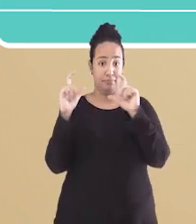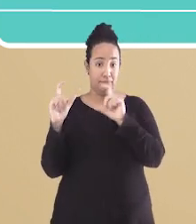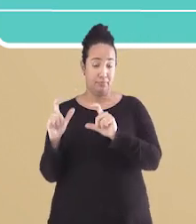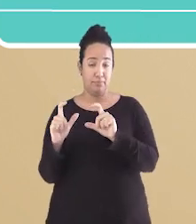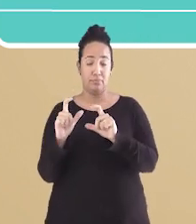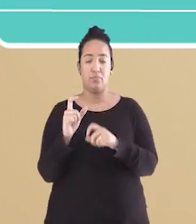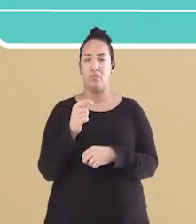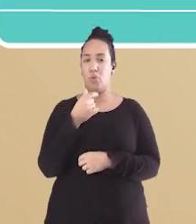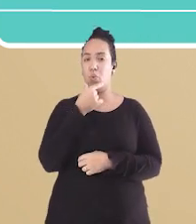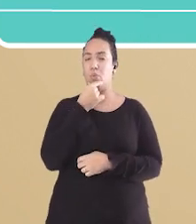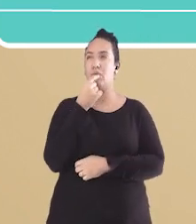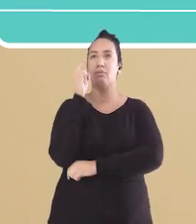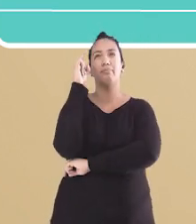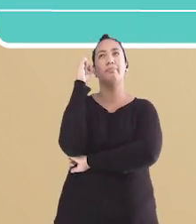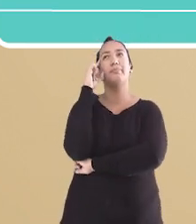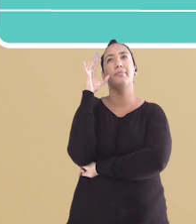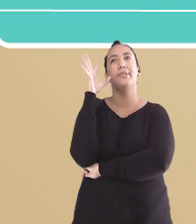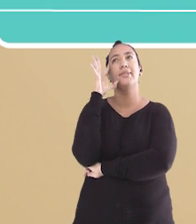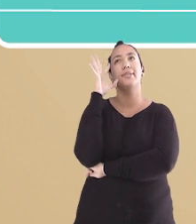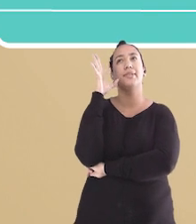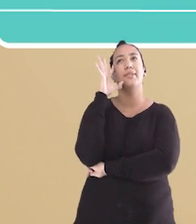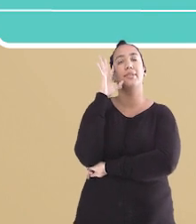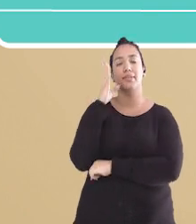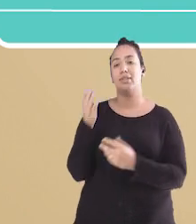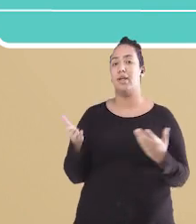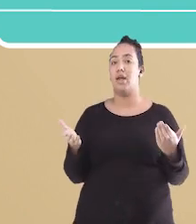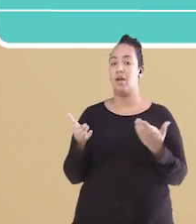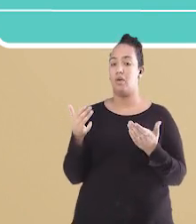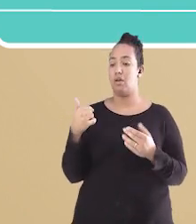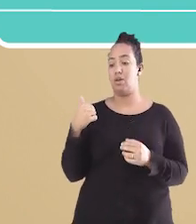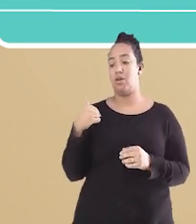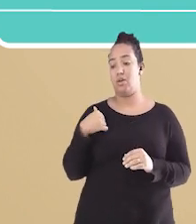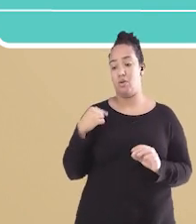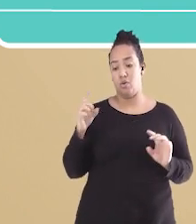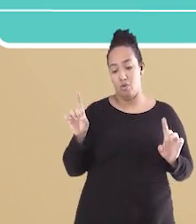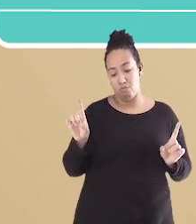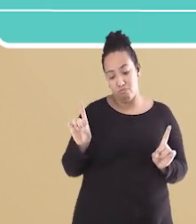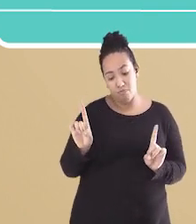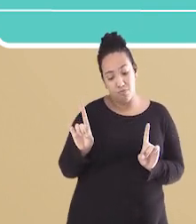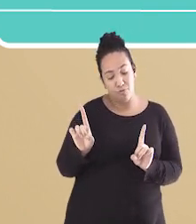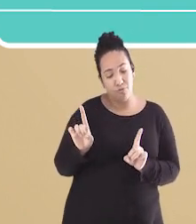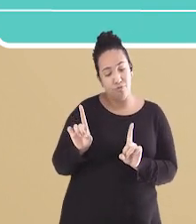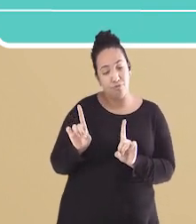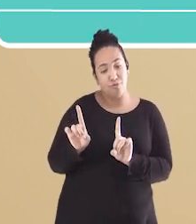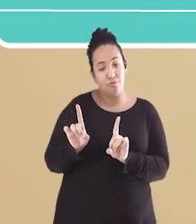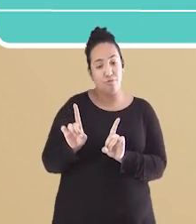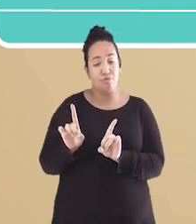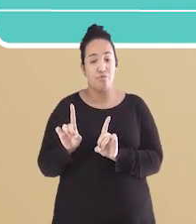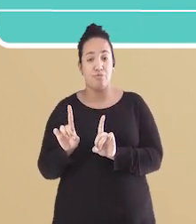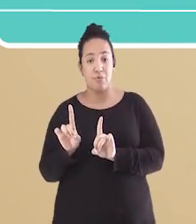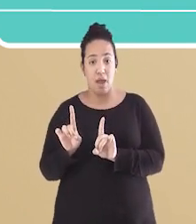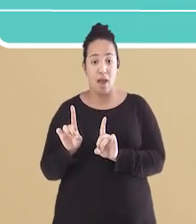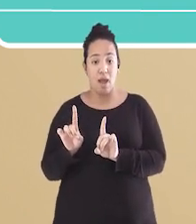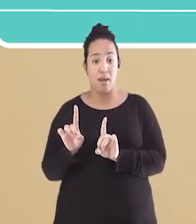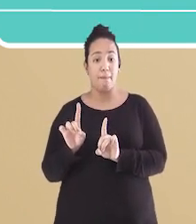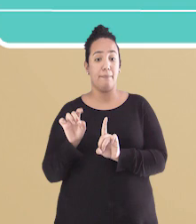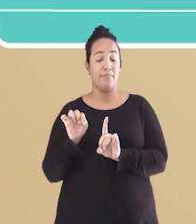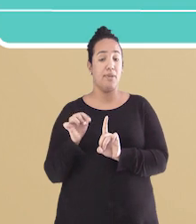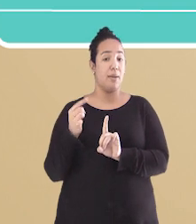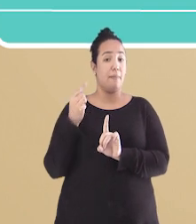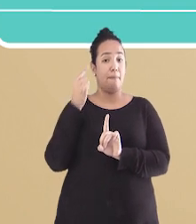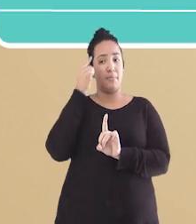ele pensa: "Agora é só me aproximar devagarinho e..." Seu pensamento